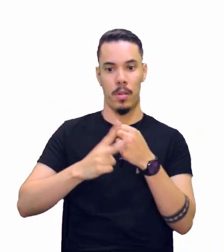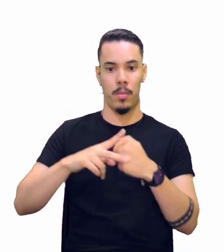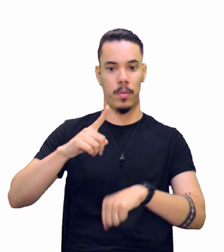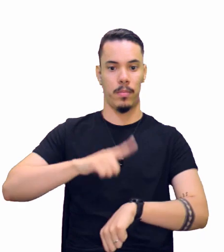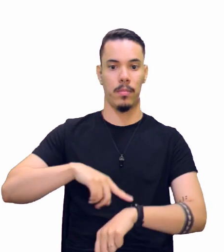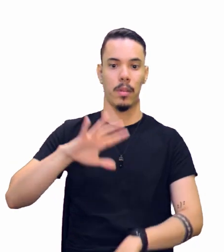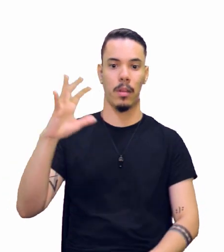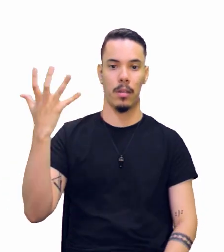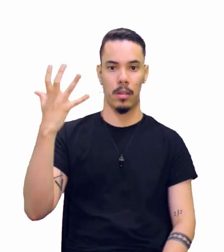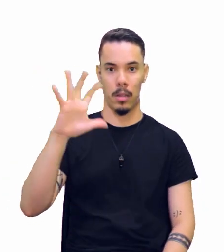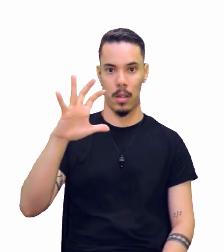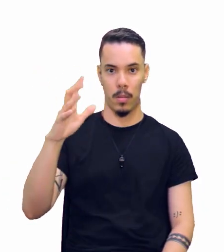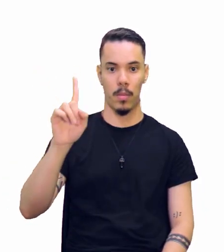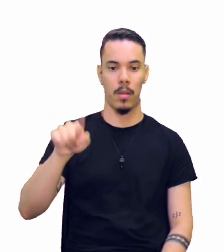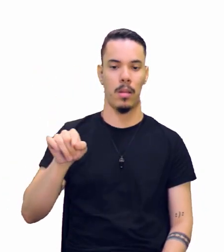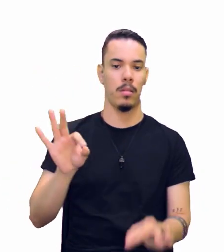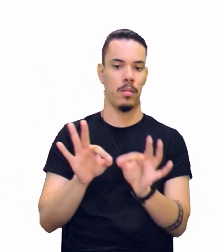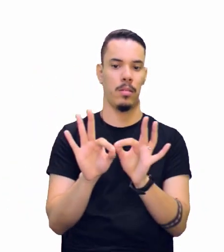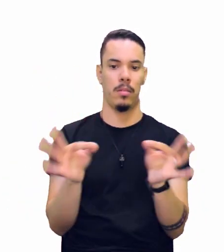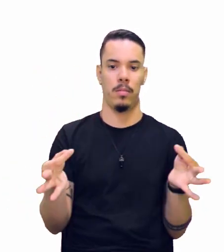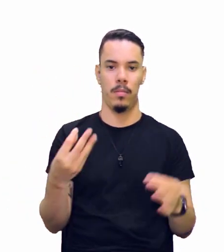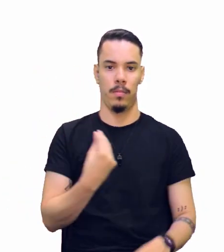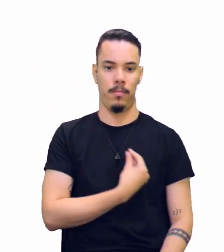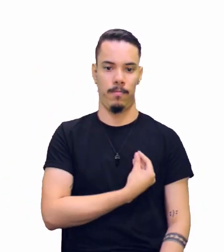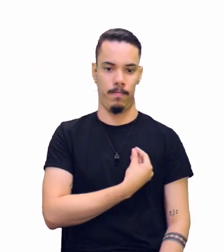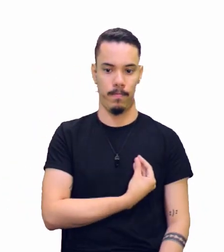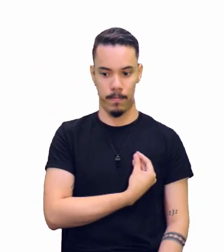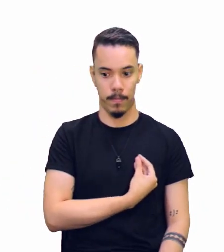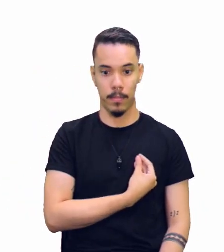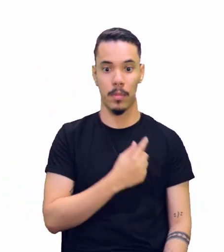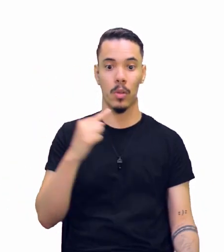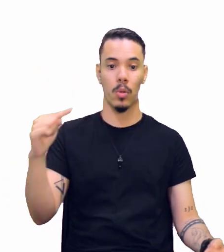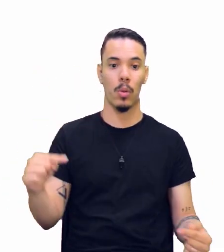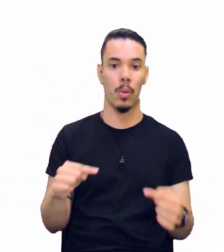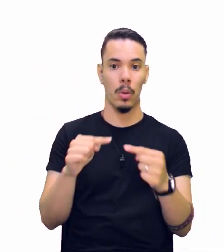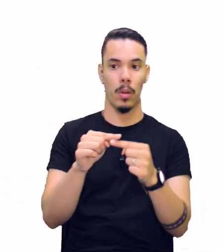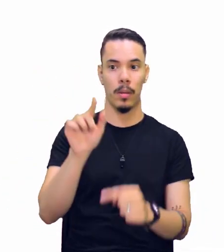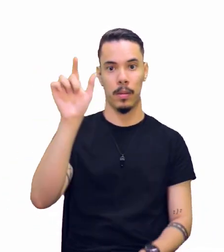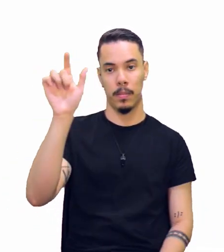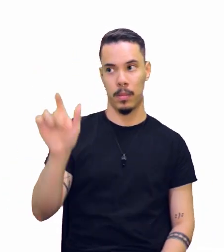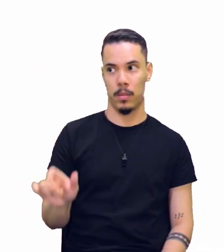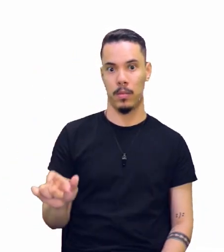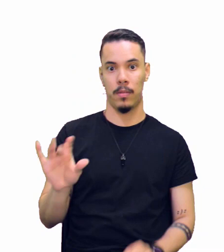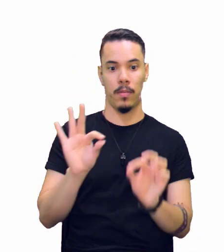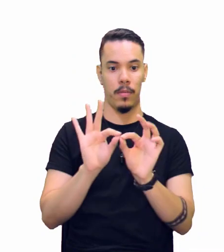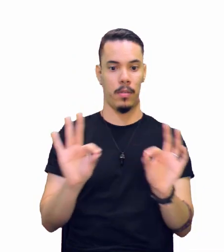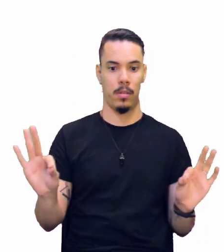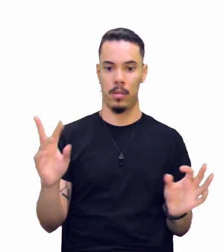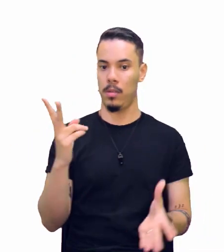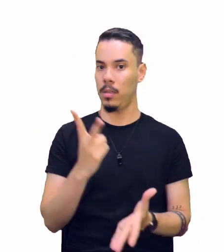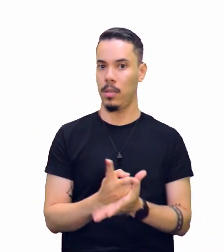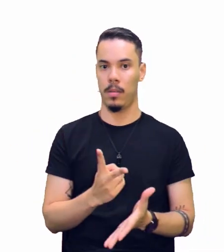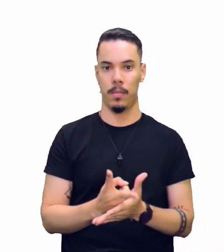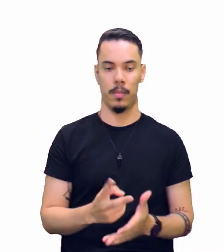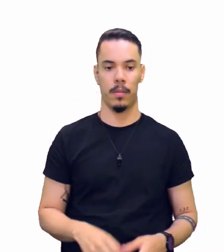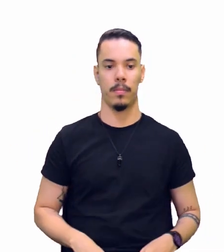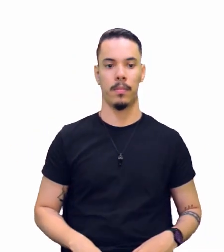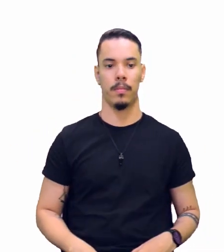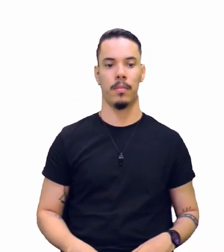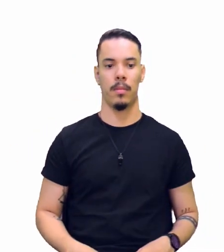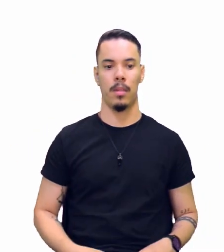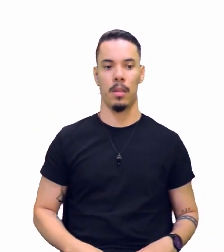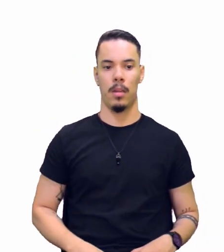simple present. Em concordância com a pessoa da frase, sempre em concordância com o sujeito,